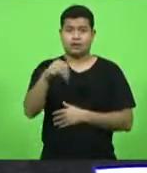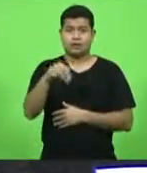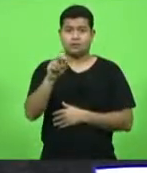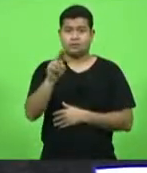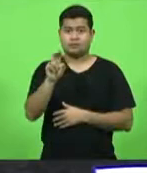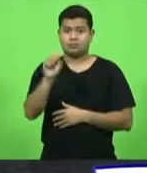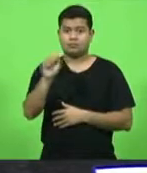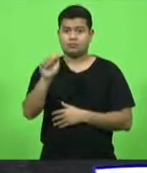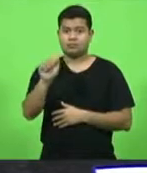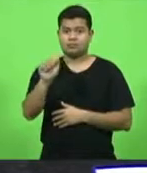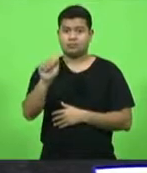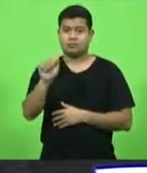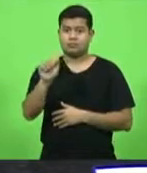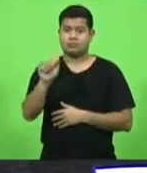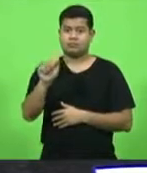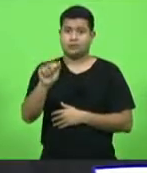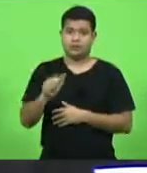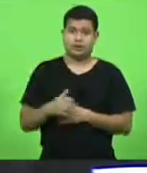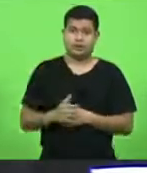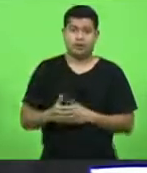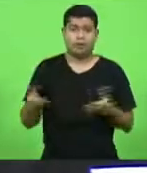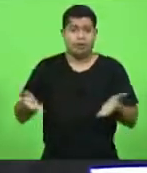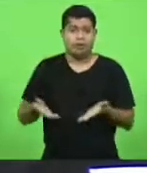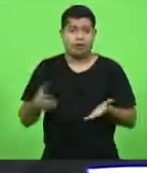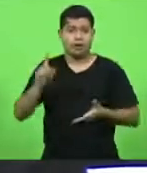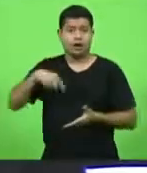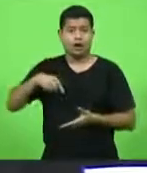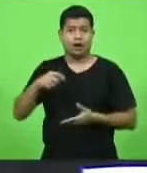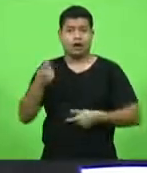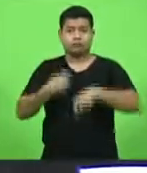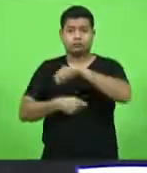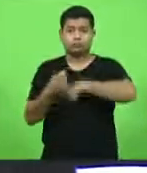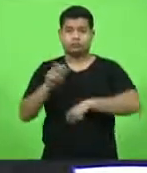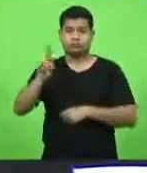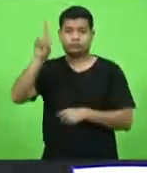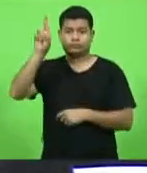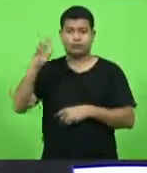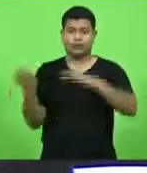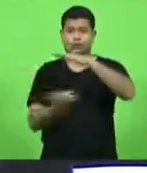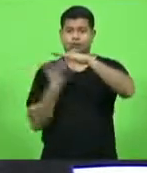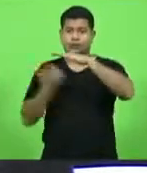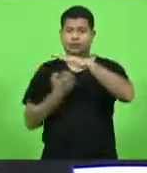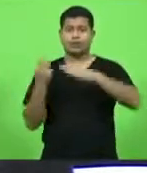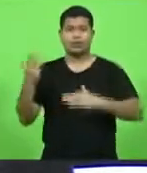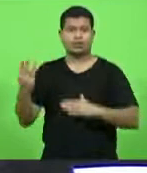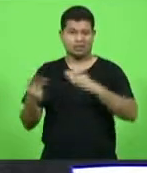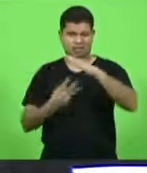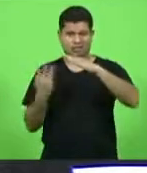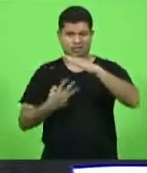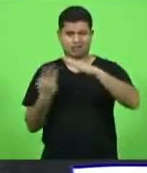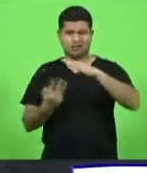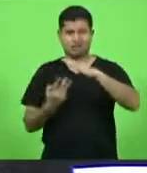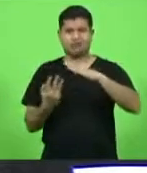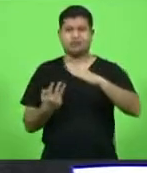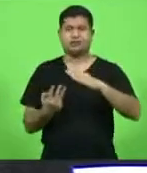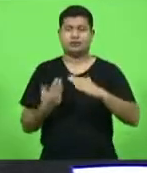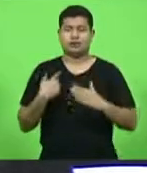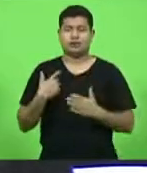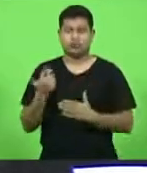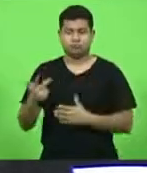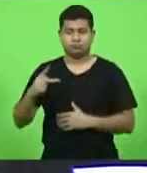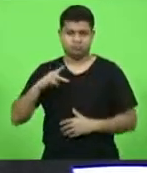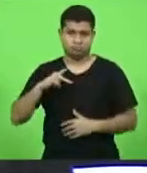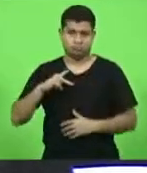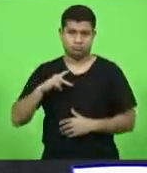e é hoje ela é administrada por uma empresa terceirizada uma empresa privada e ela